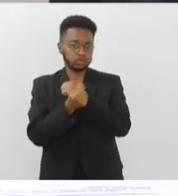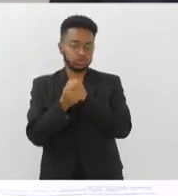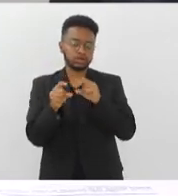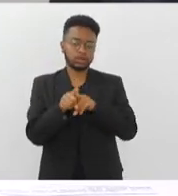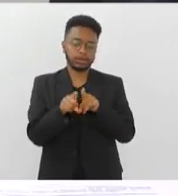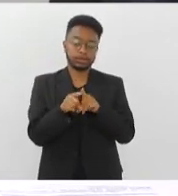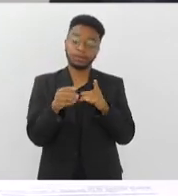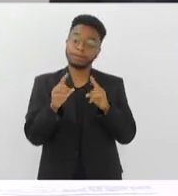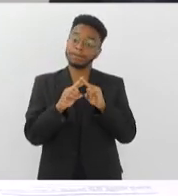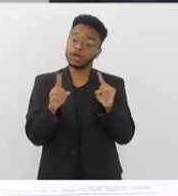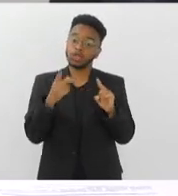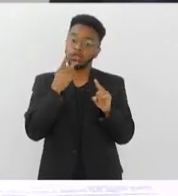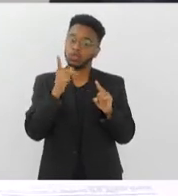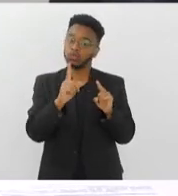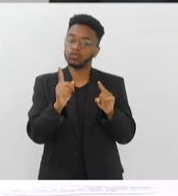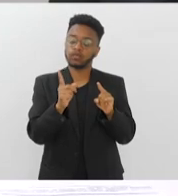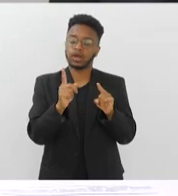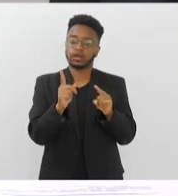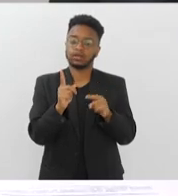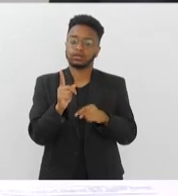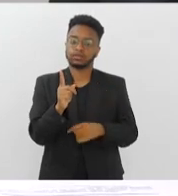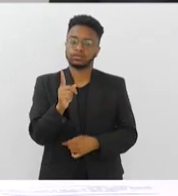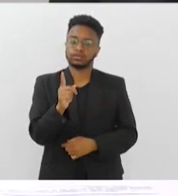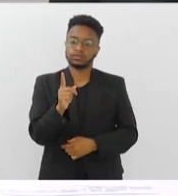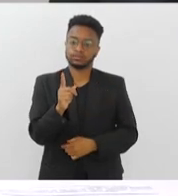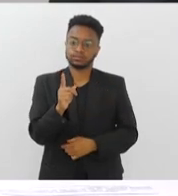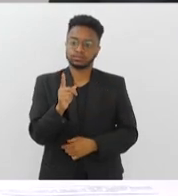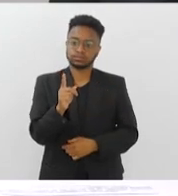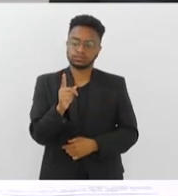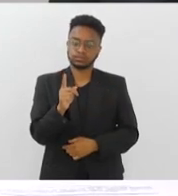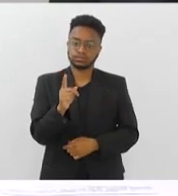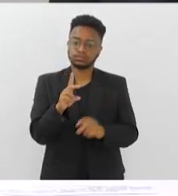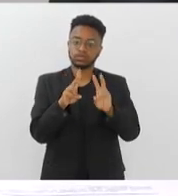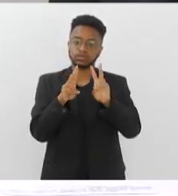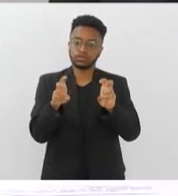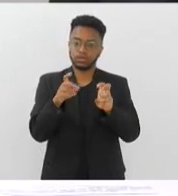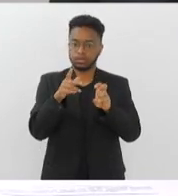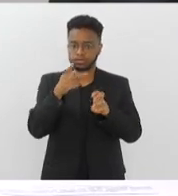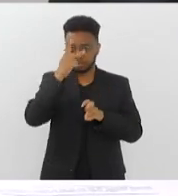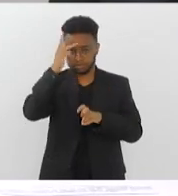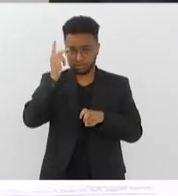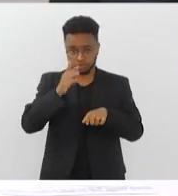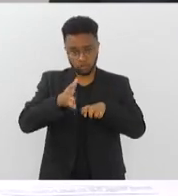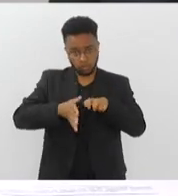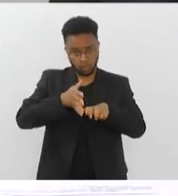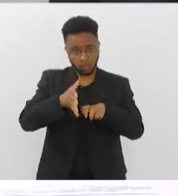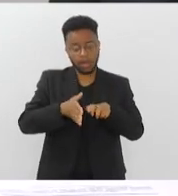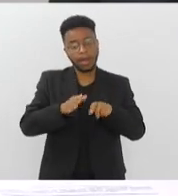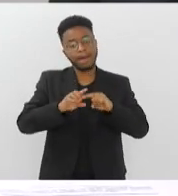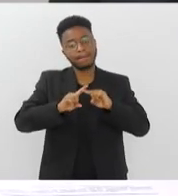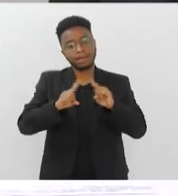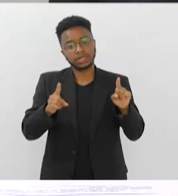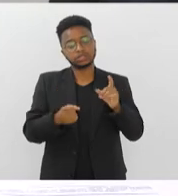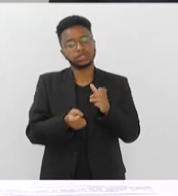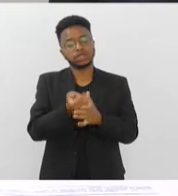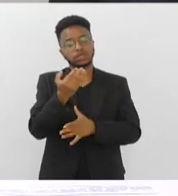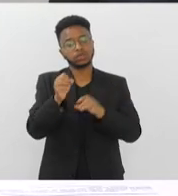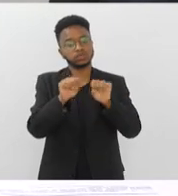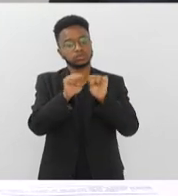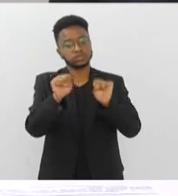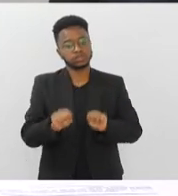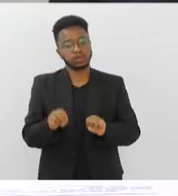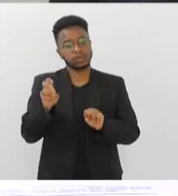não menciona especificamente a questão dos cadeirantes, mas cria um sistema de